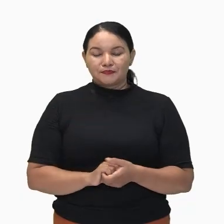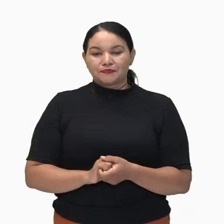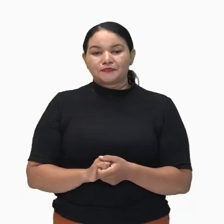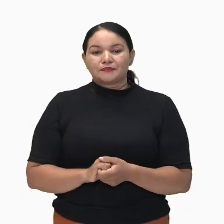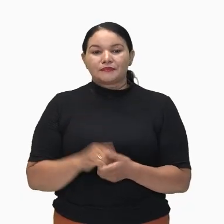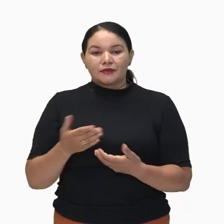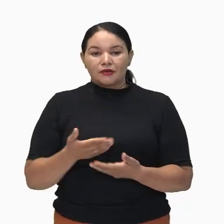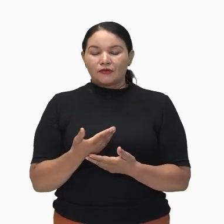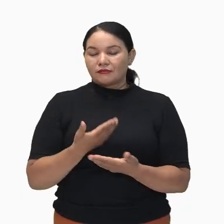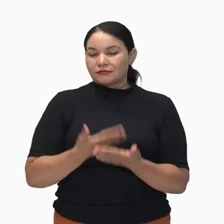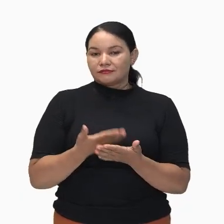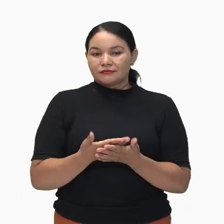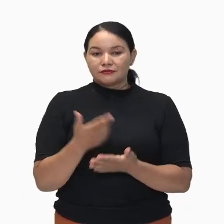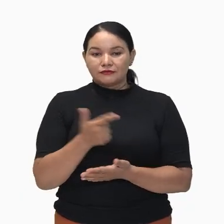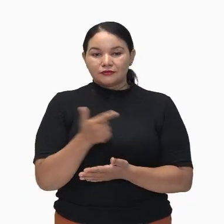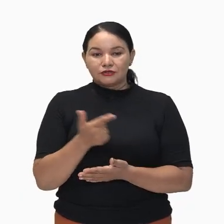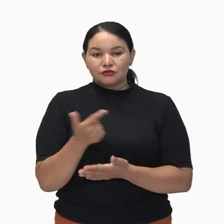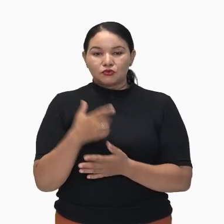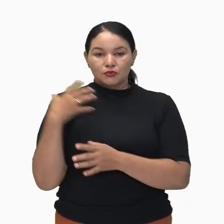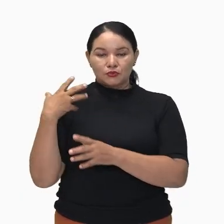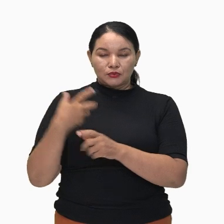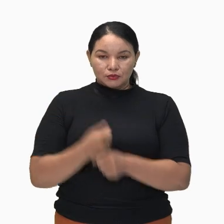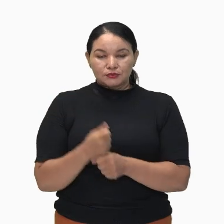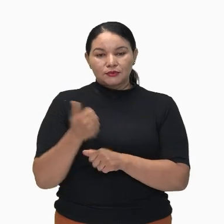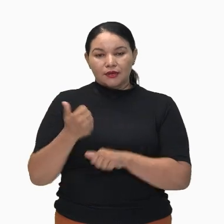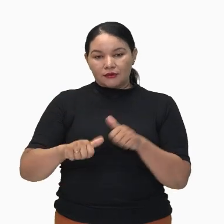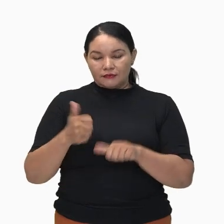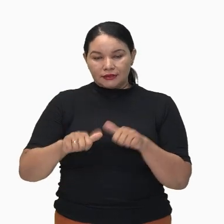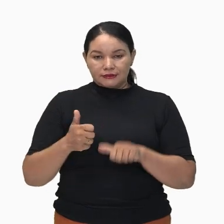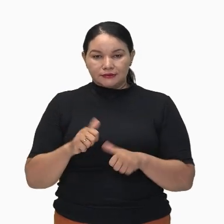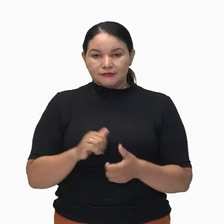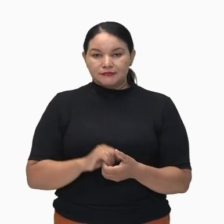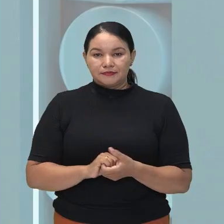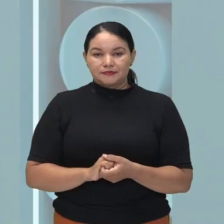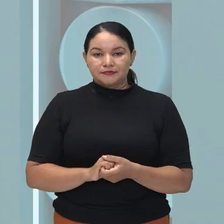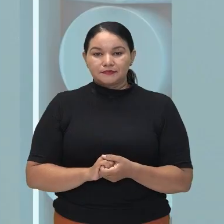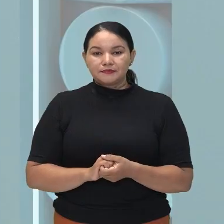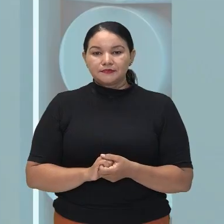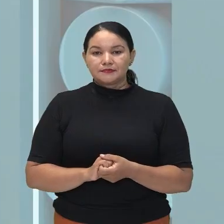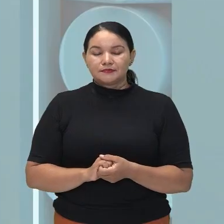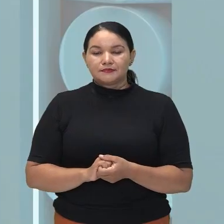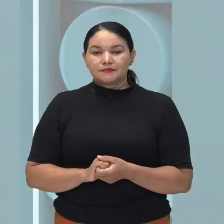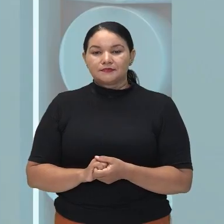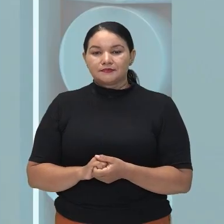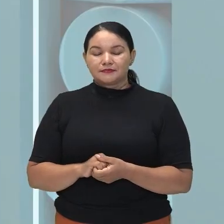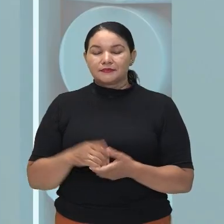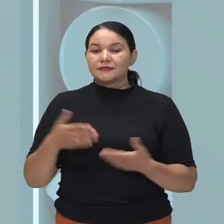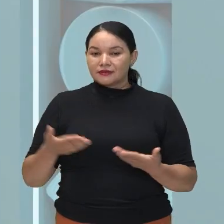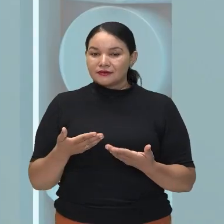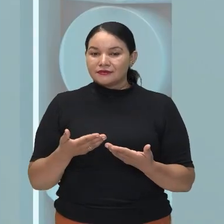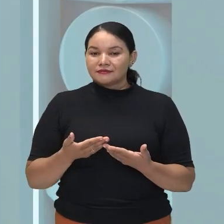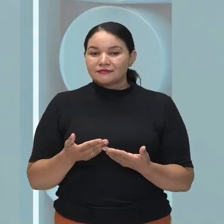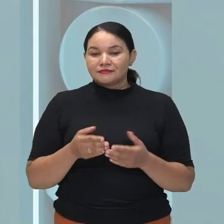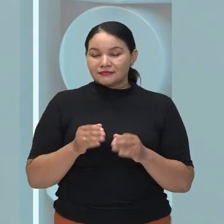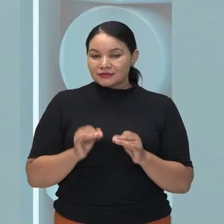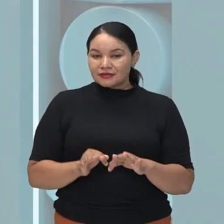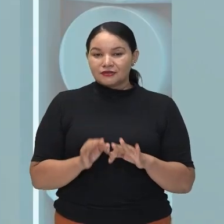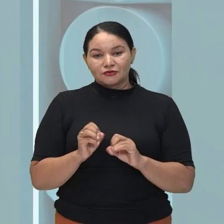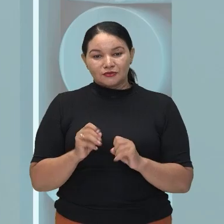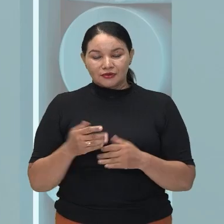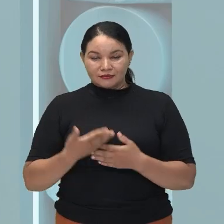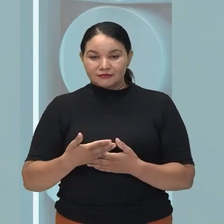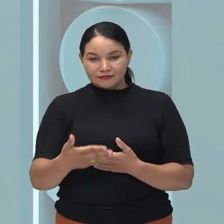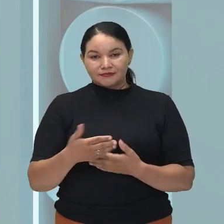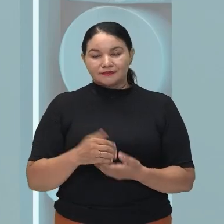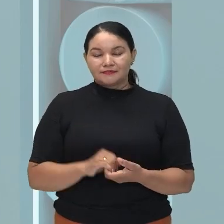classe 22, revisão e avaliação. Então, listos para um repasso?